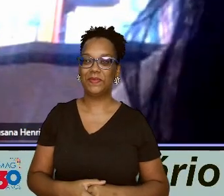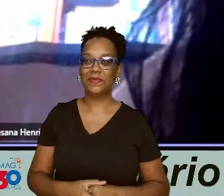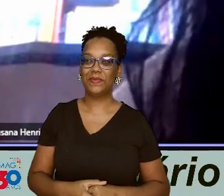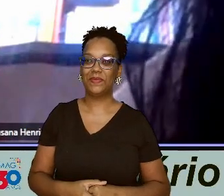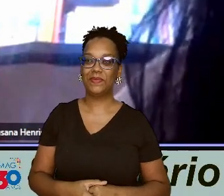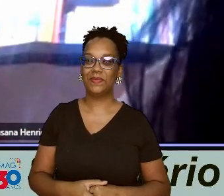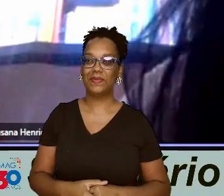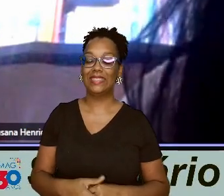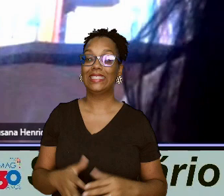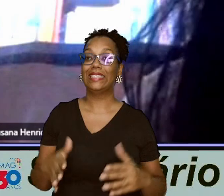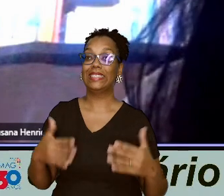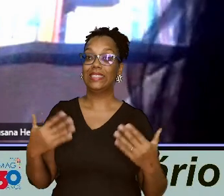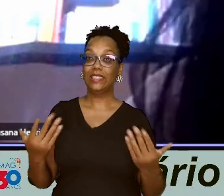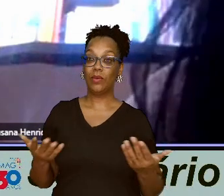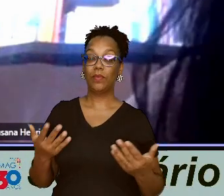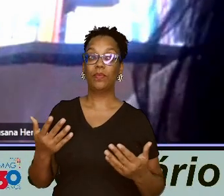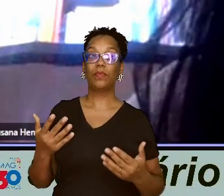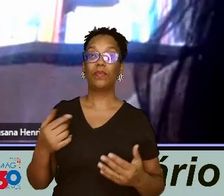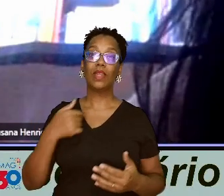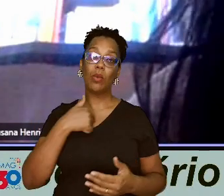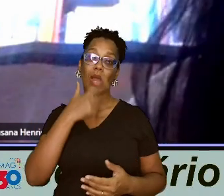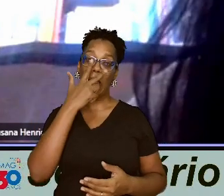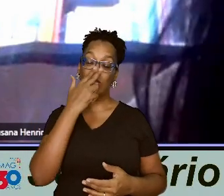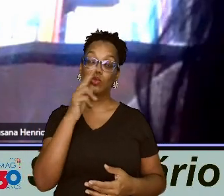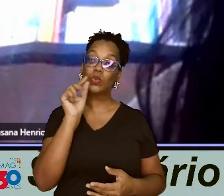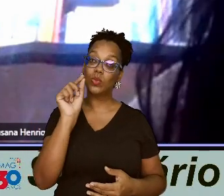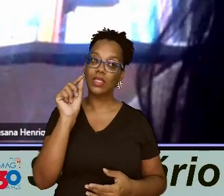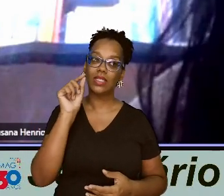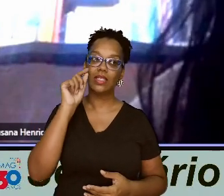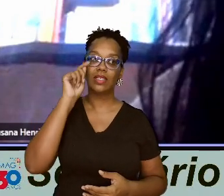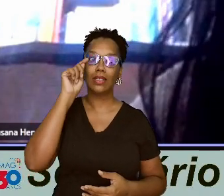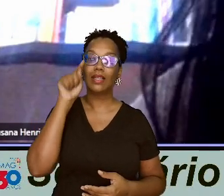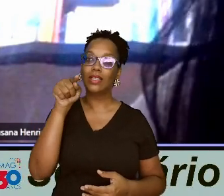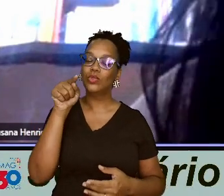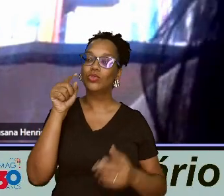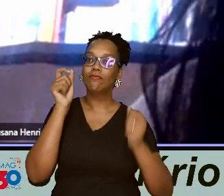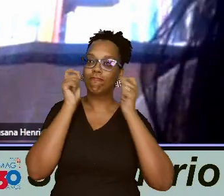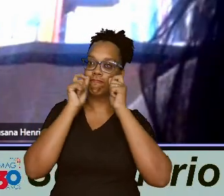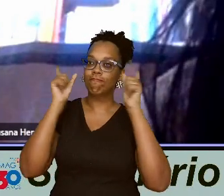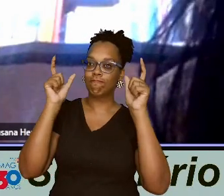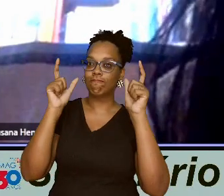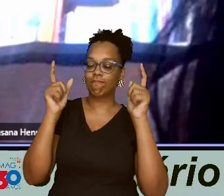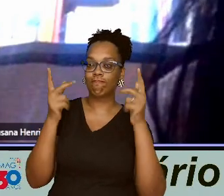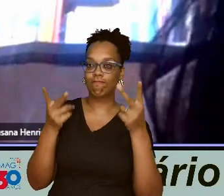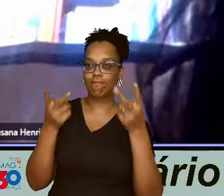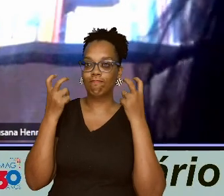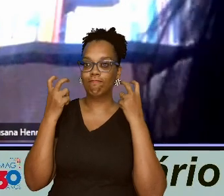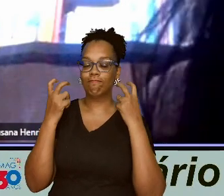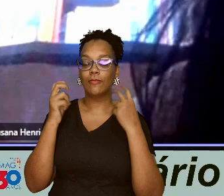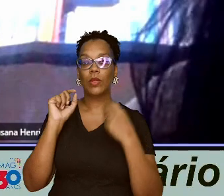Então, eu acho que isso me chama bastante atenção, entendeu? Que...